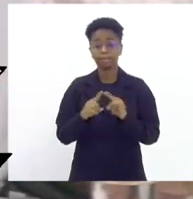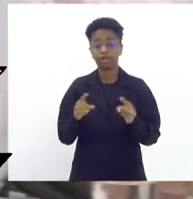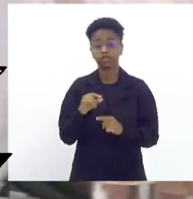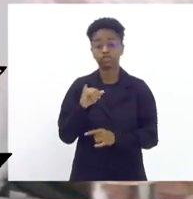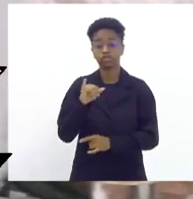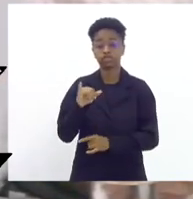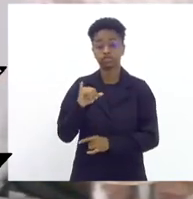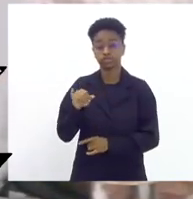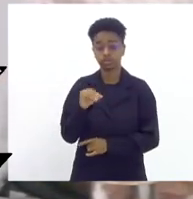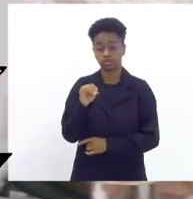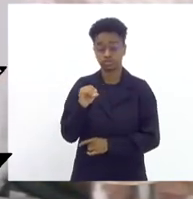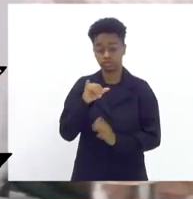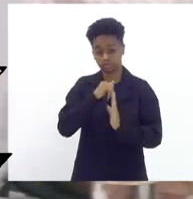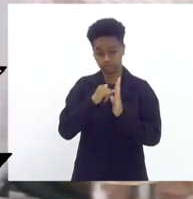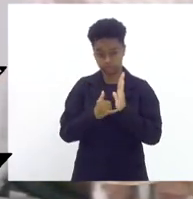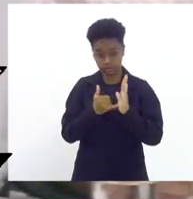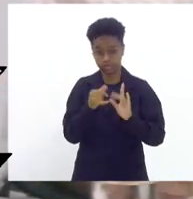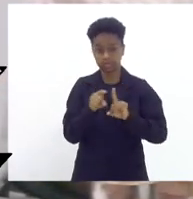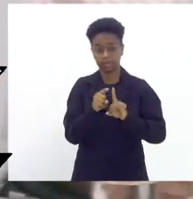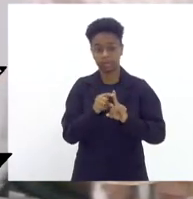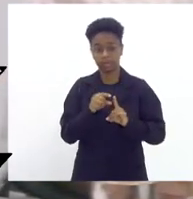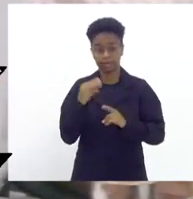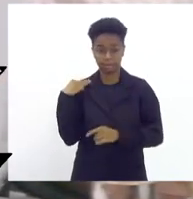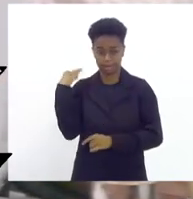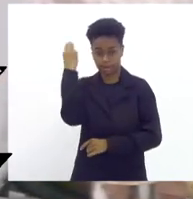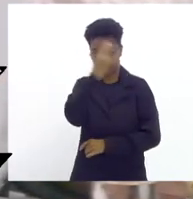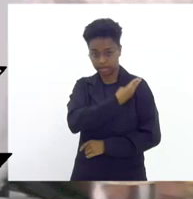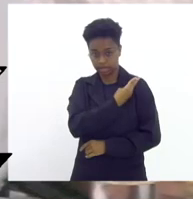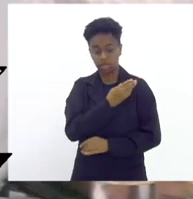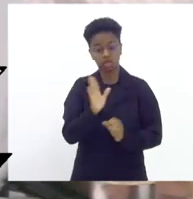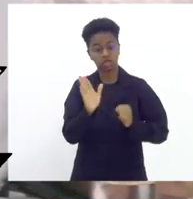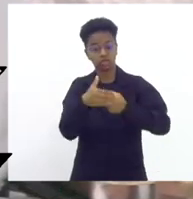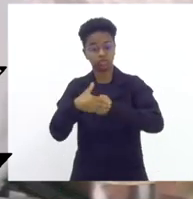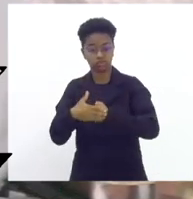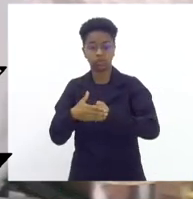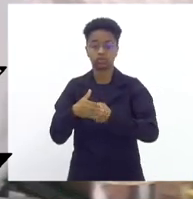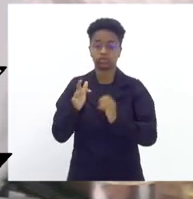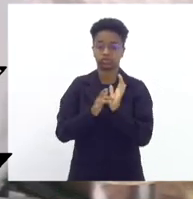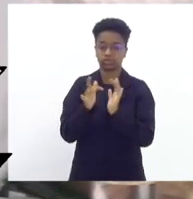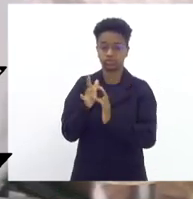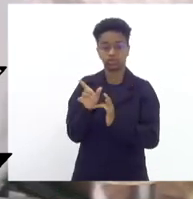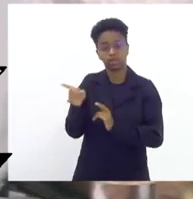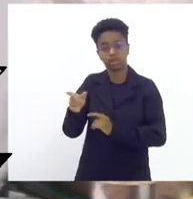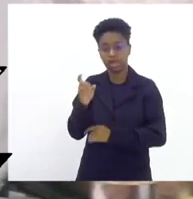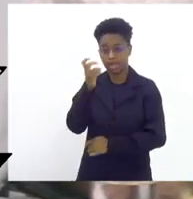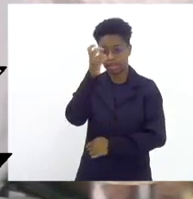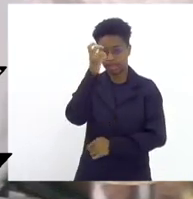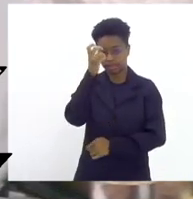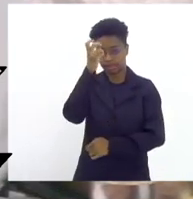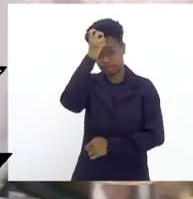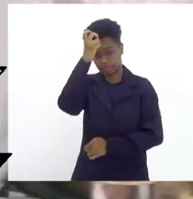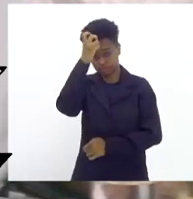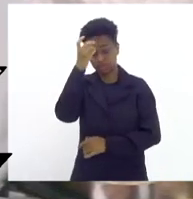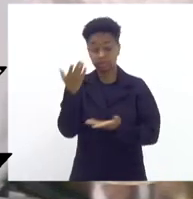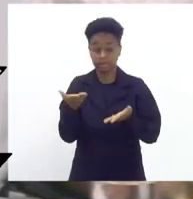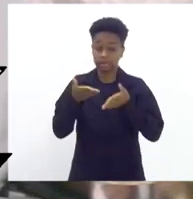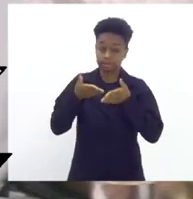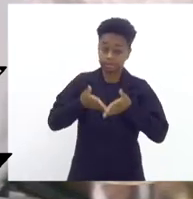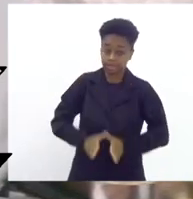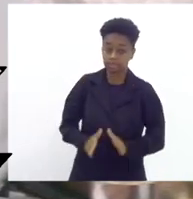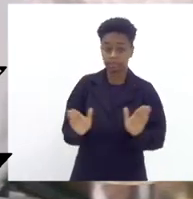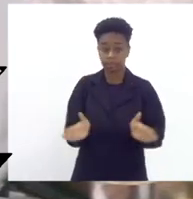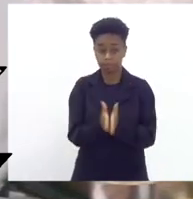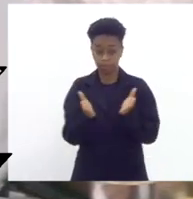e Maria refugia o menino no norte da África no Egito então nasce pobre nasce periférico nasce